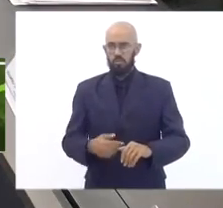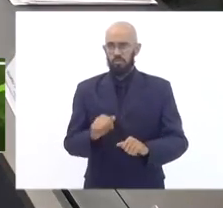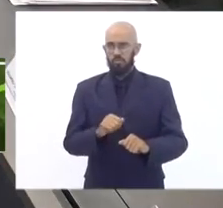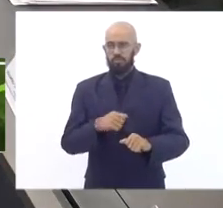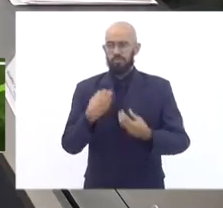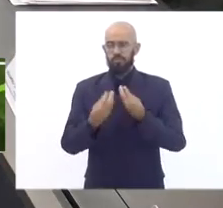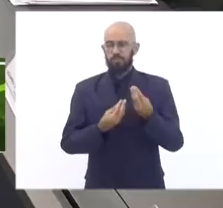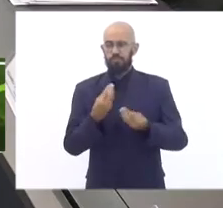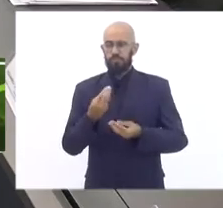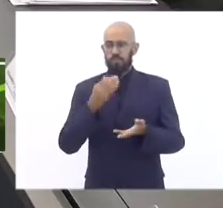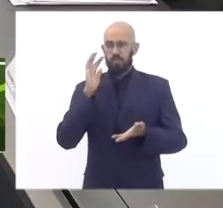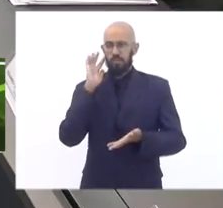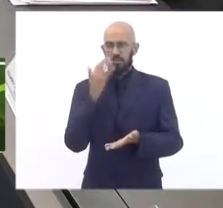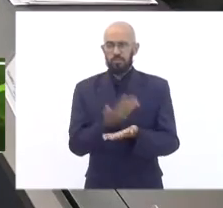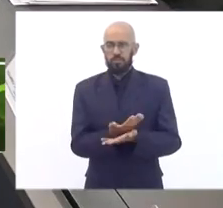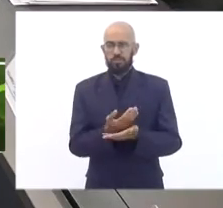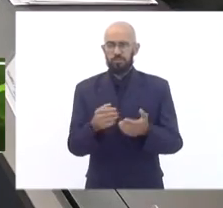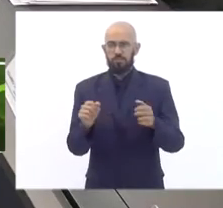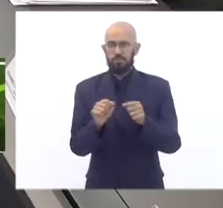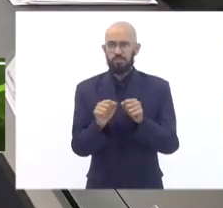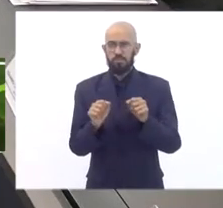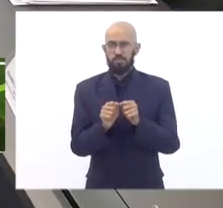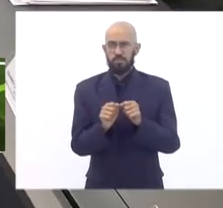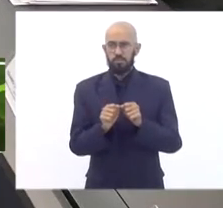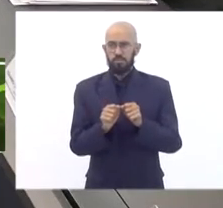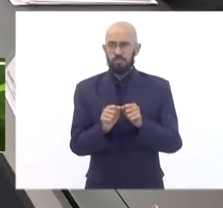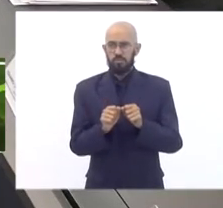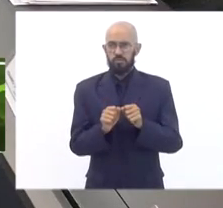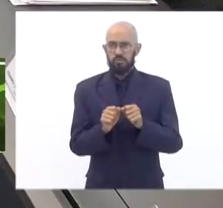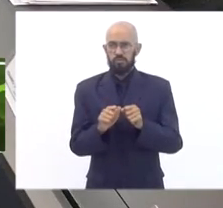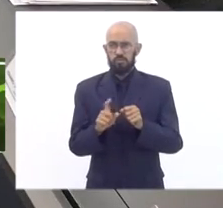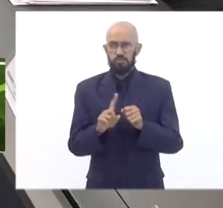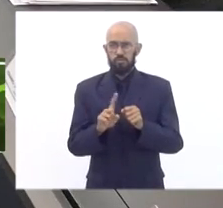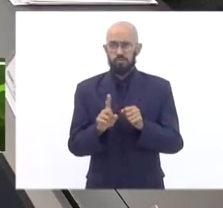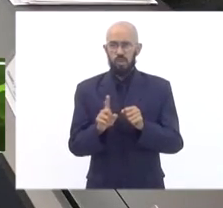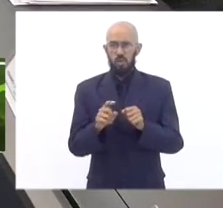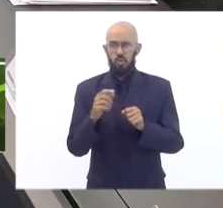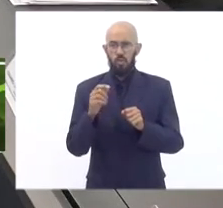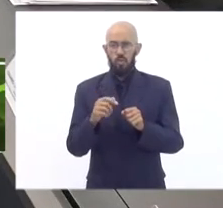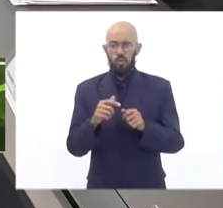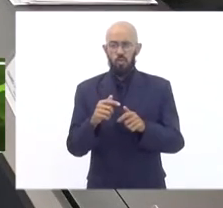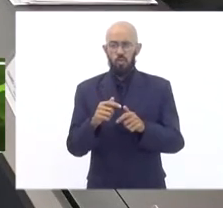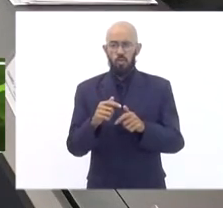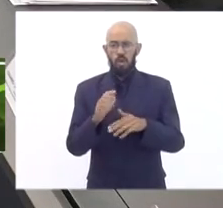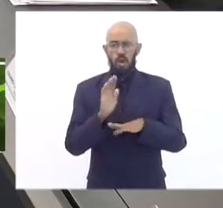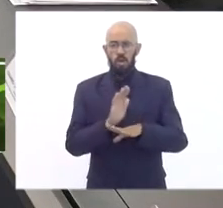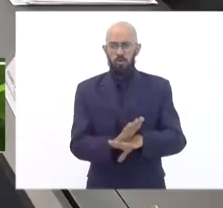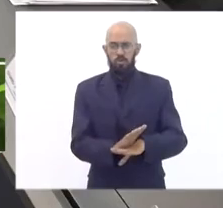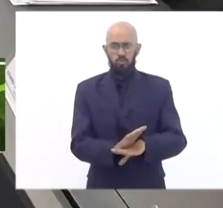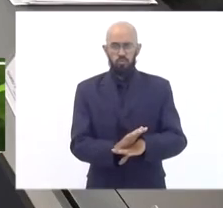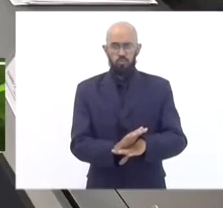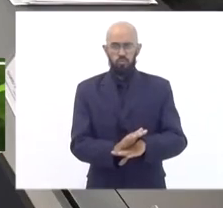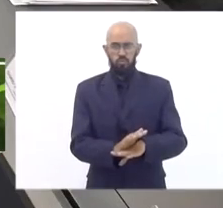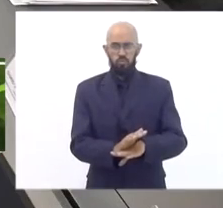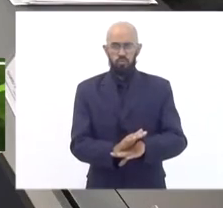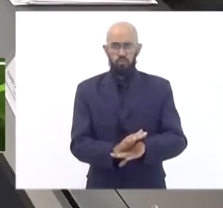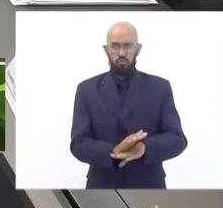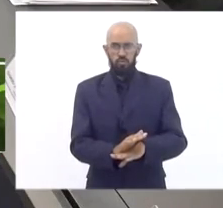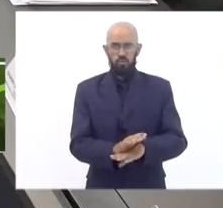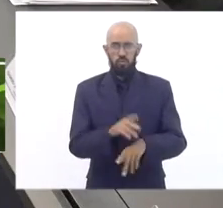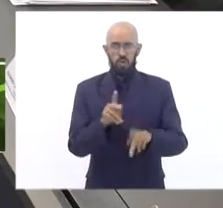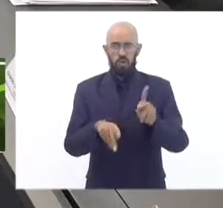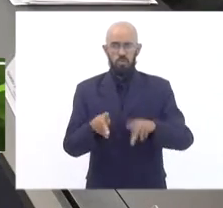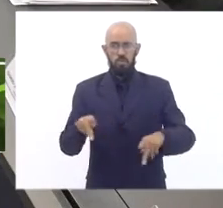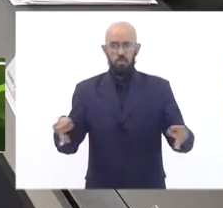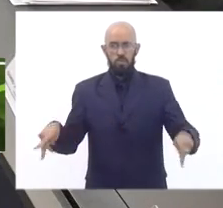estão sendo tomadas são decisões que não atendem na qualidade e, sobretudo, maltratam o povo